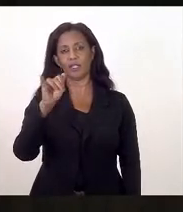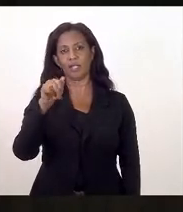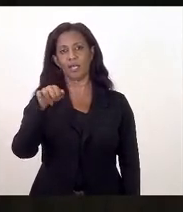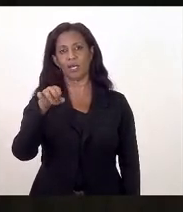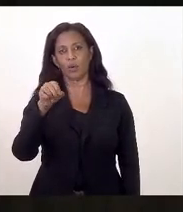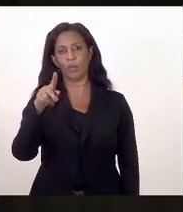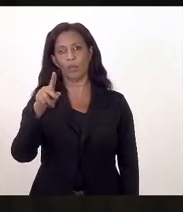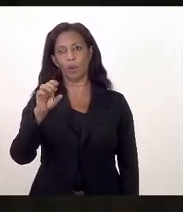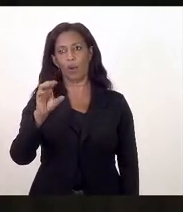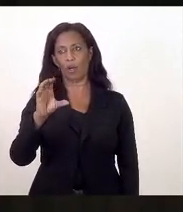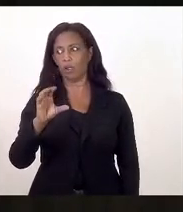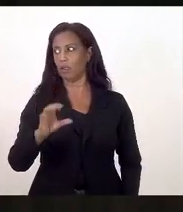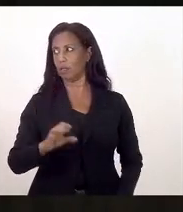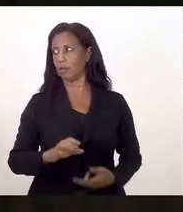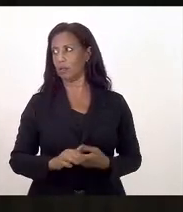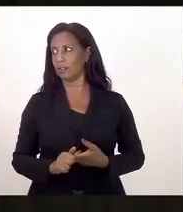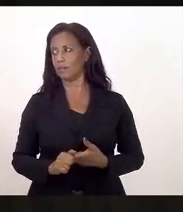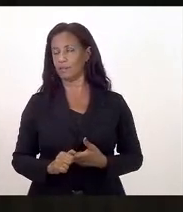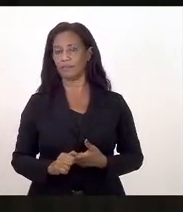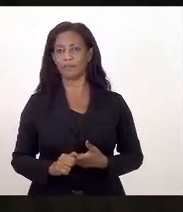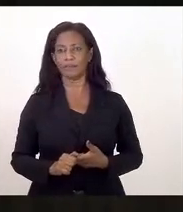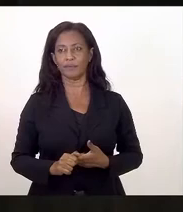Deputado Alexandre Quinoploch.